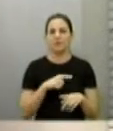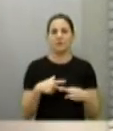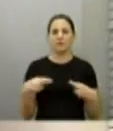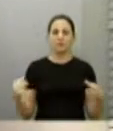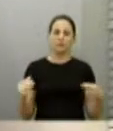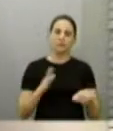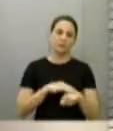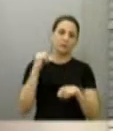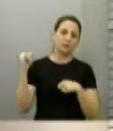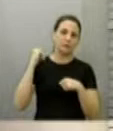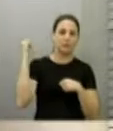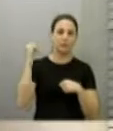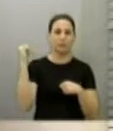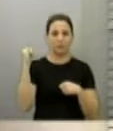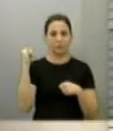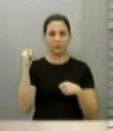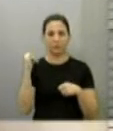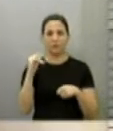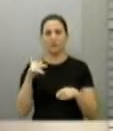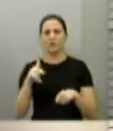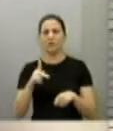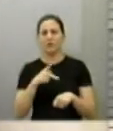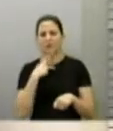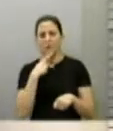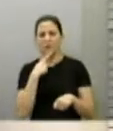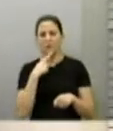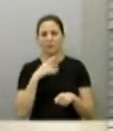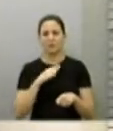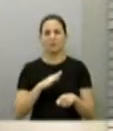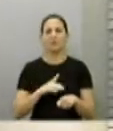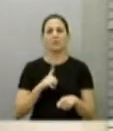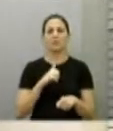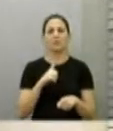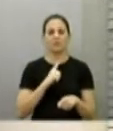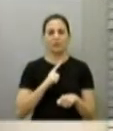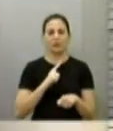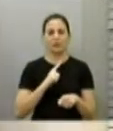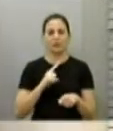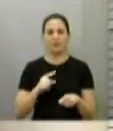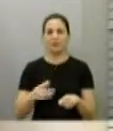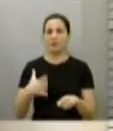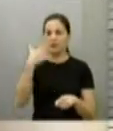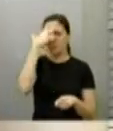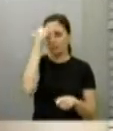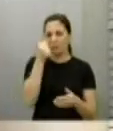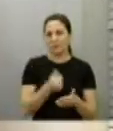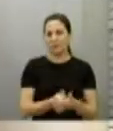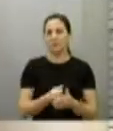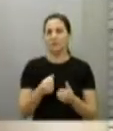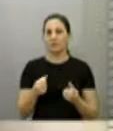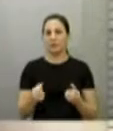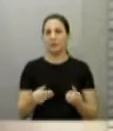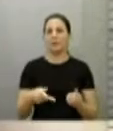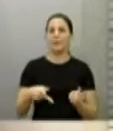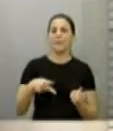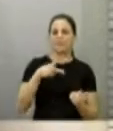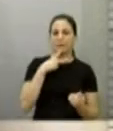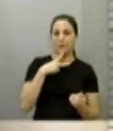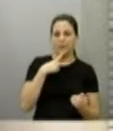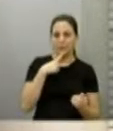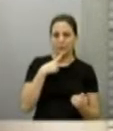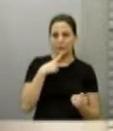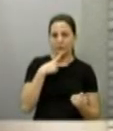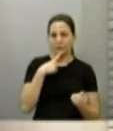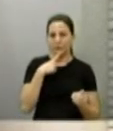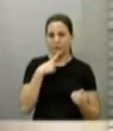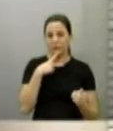na vida do que a política. Por isso eu tenho certeza absoluta que todas as vezes em que entre a política